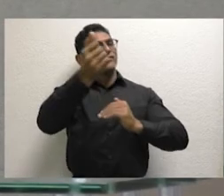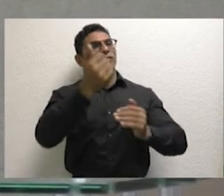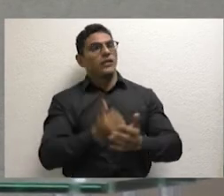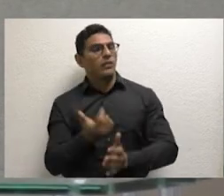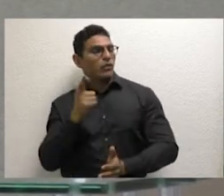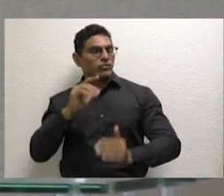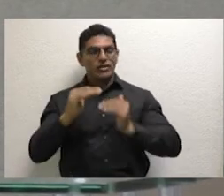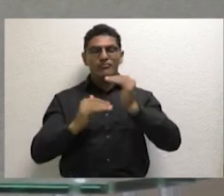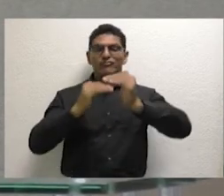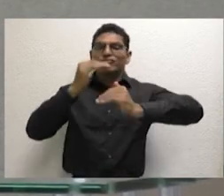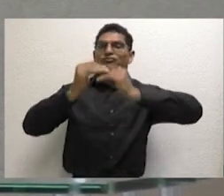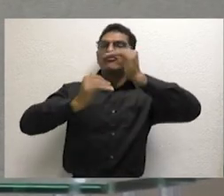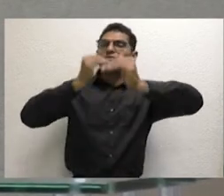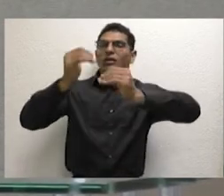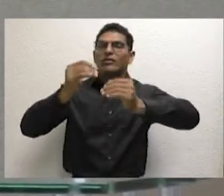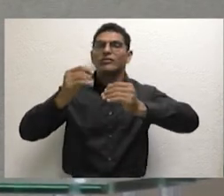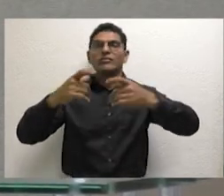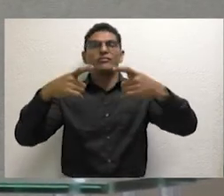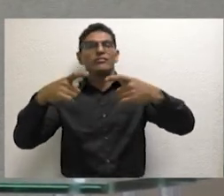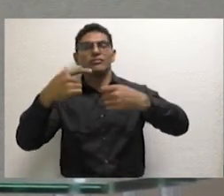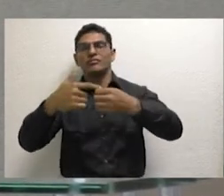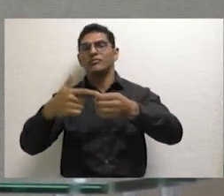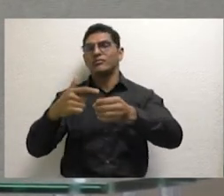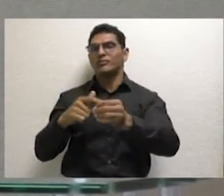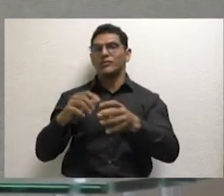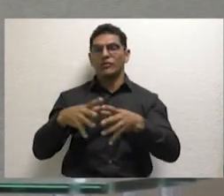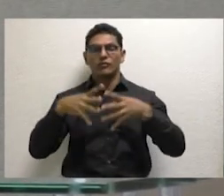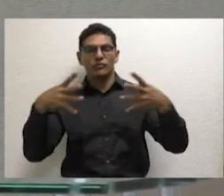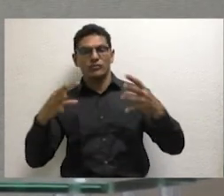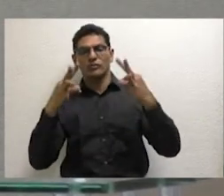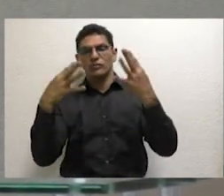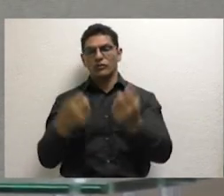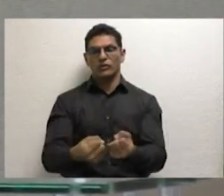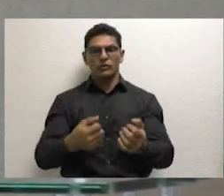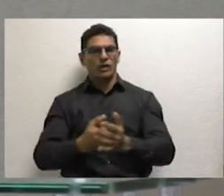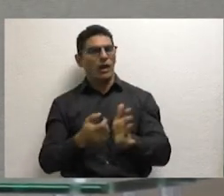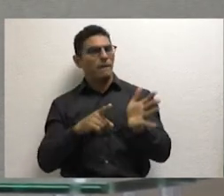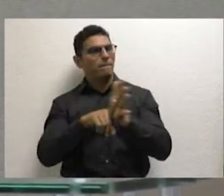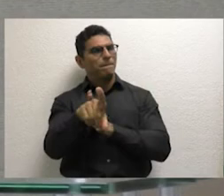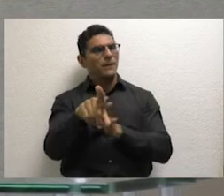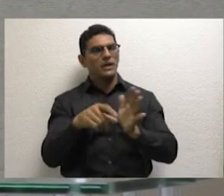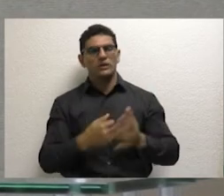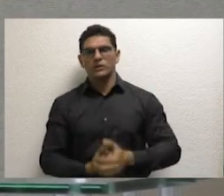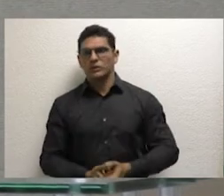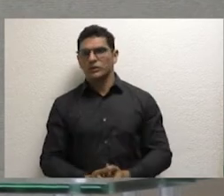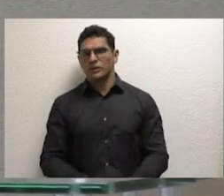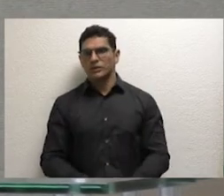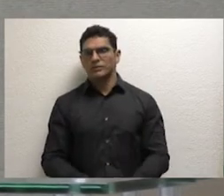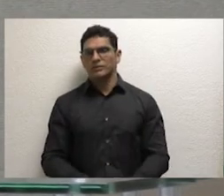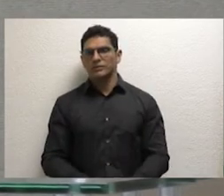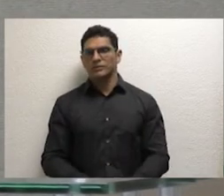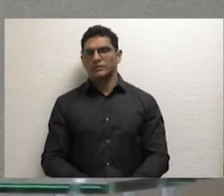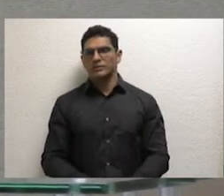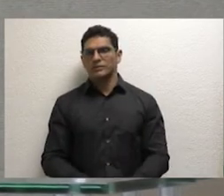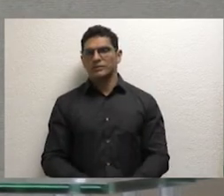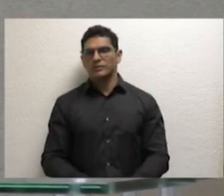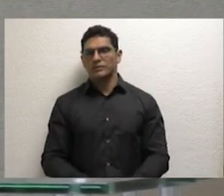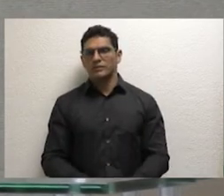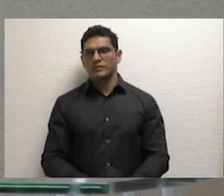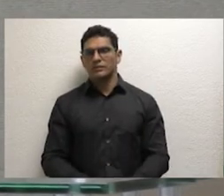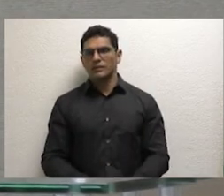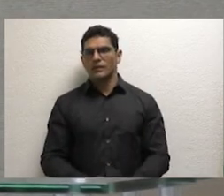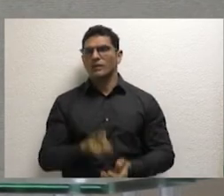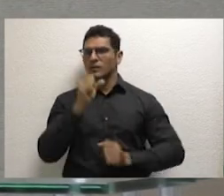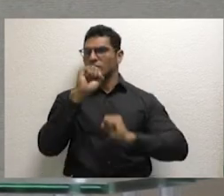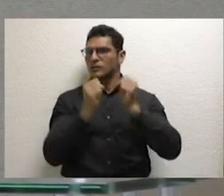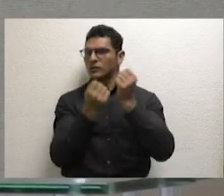no desenvolvimento da região como um todo mas aí a minha pergunta é dentro do que realmente a zona